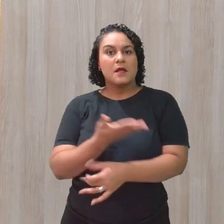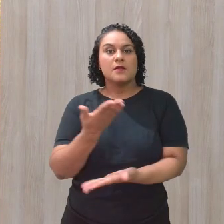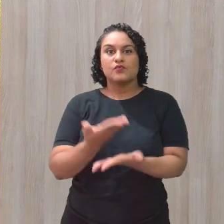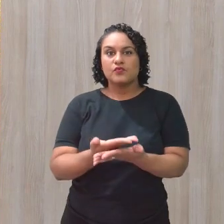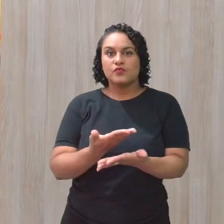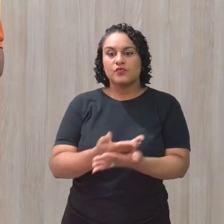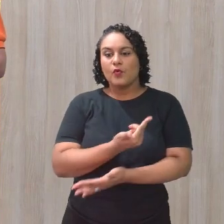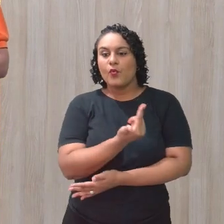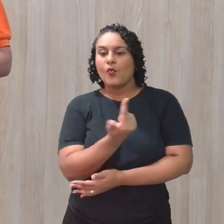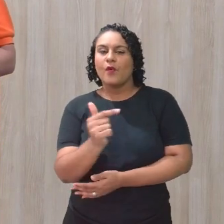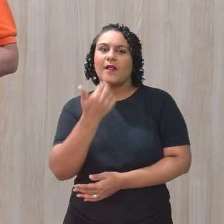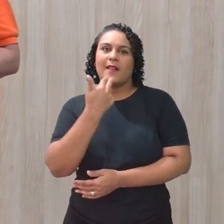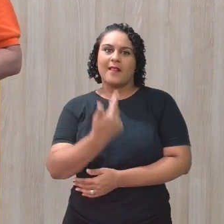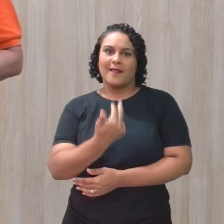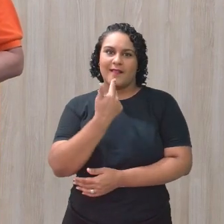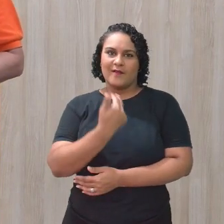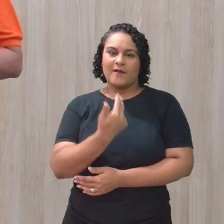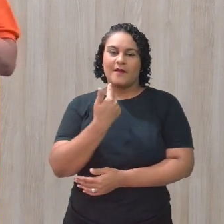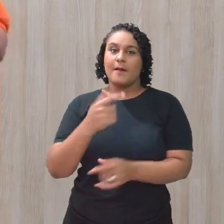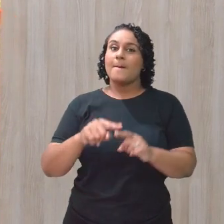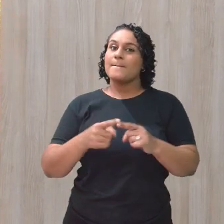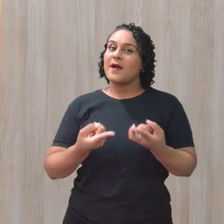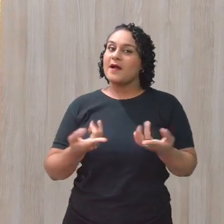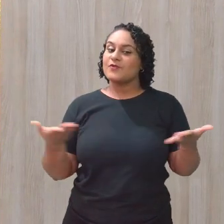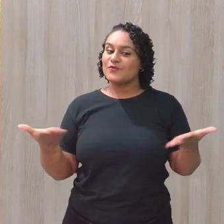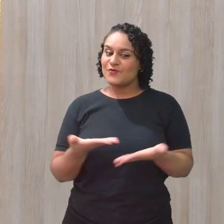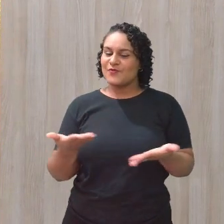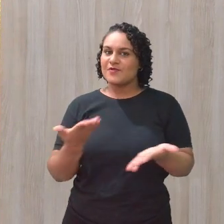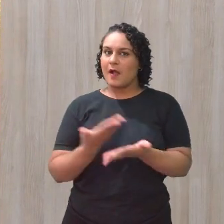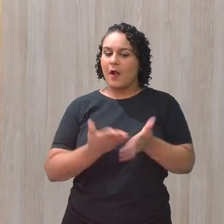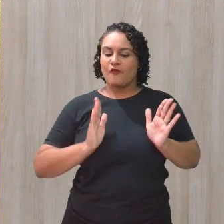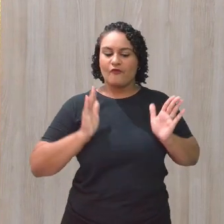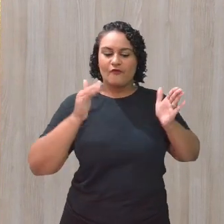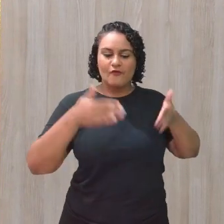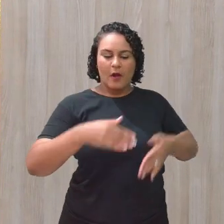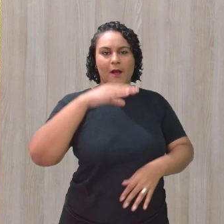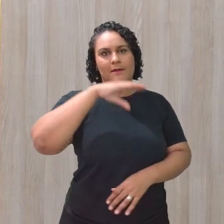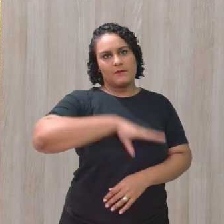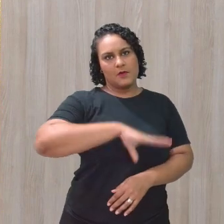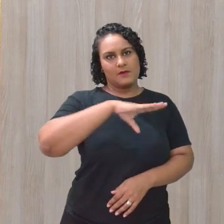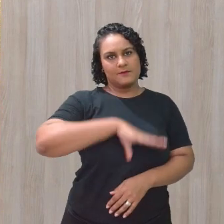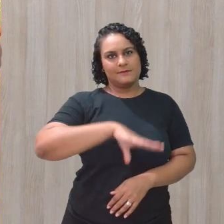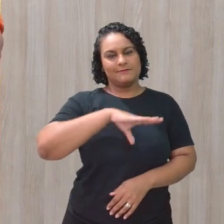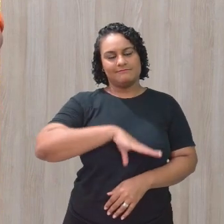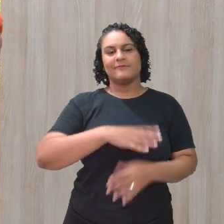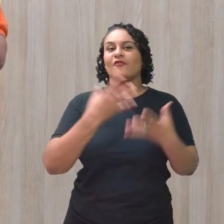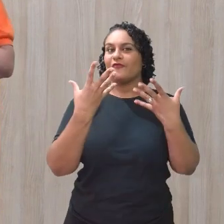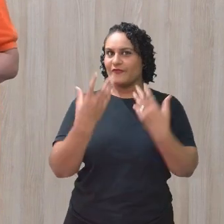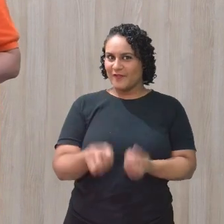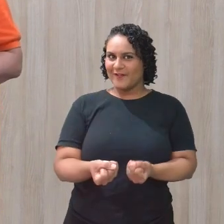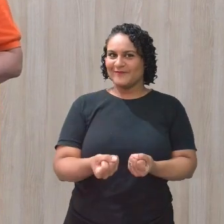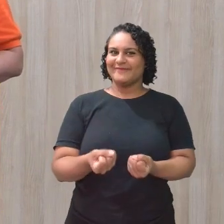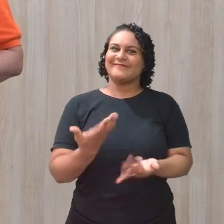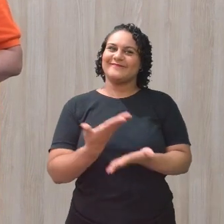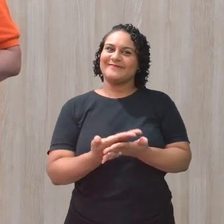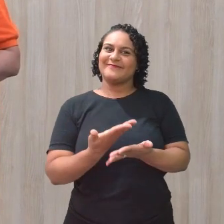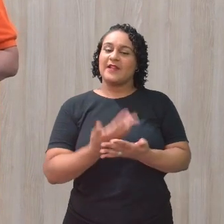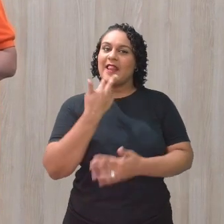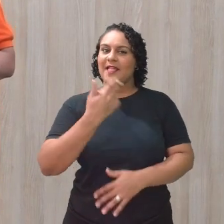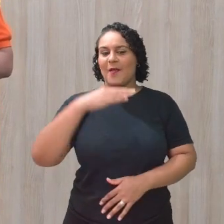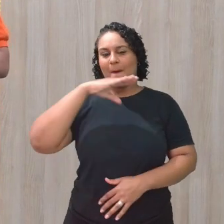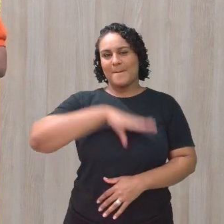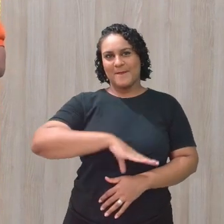estudar outras línguas, mas a aula é de língua portuguesa. Então, vamos estudar língua portuguesa, tá